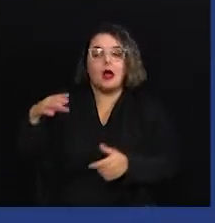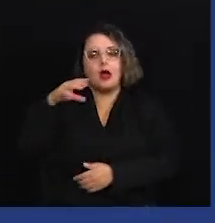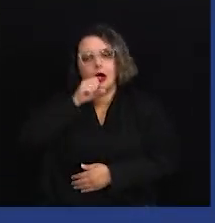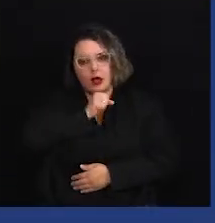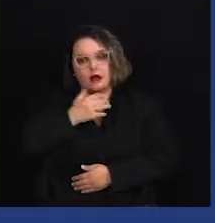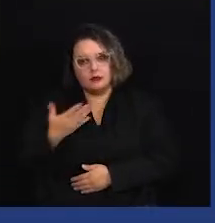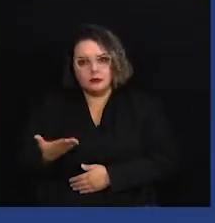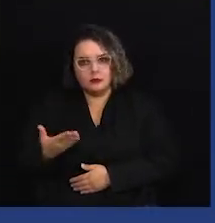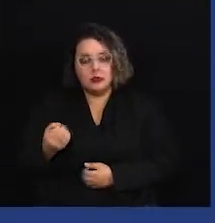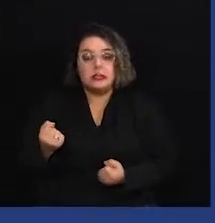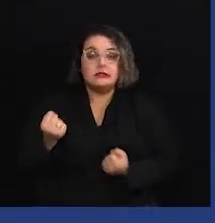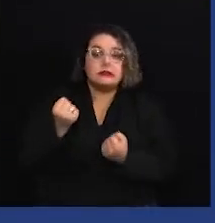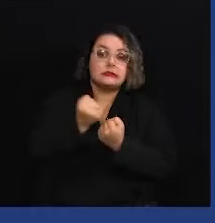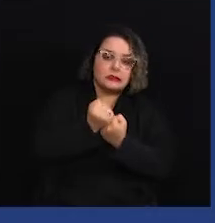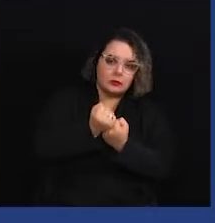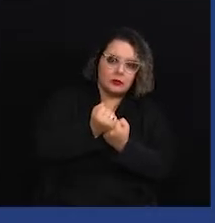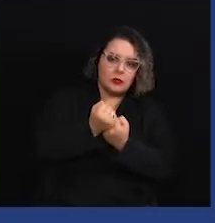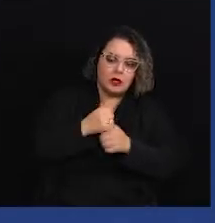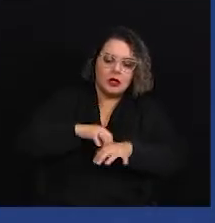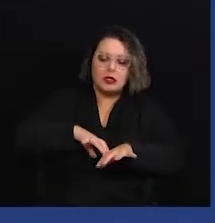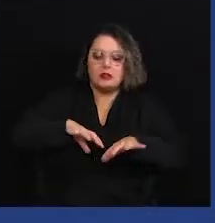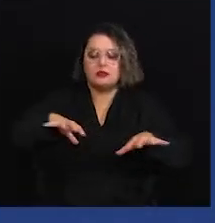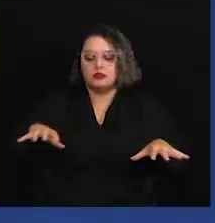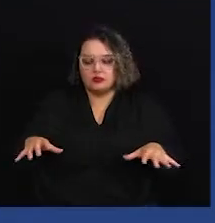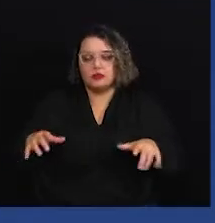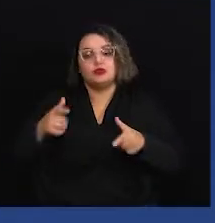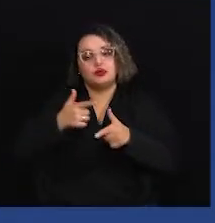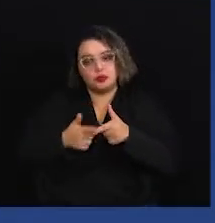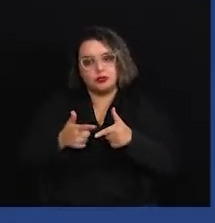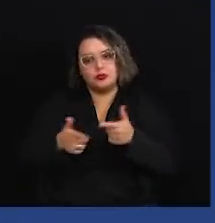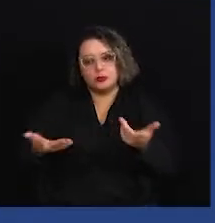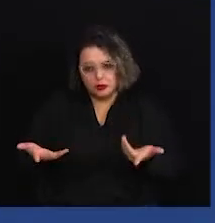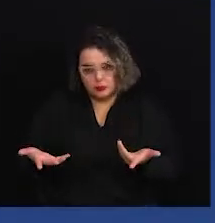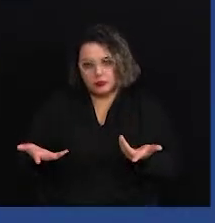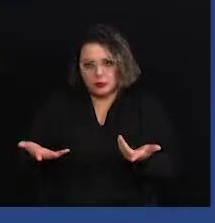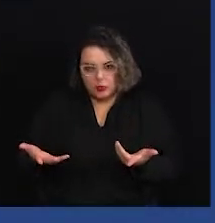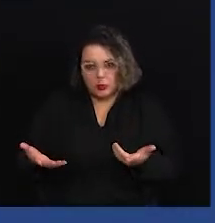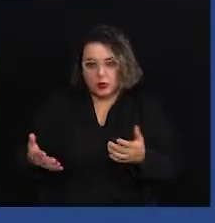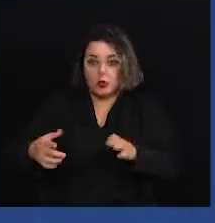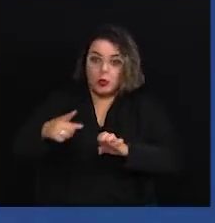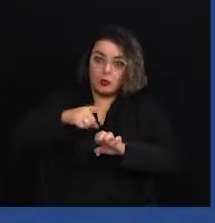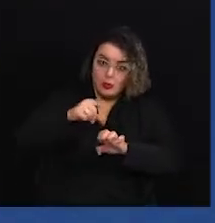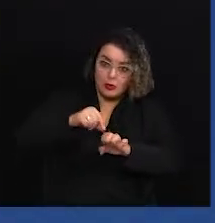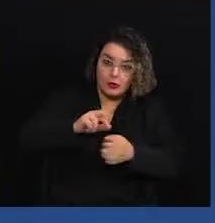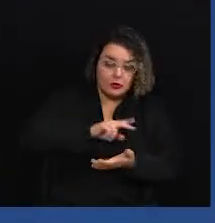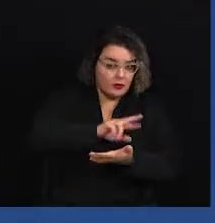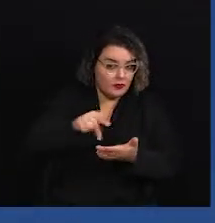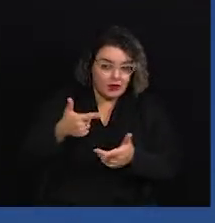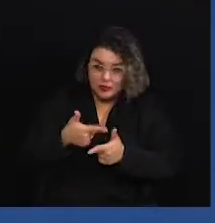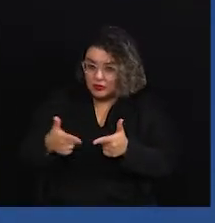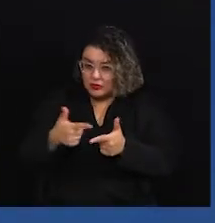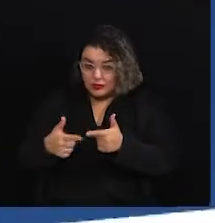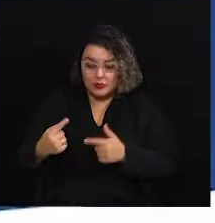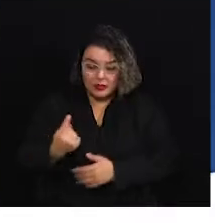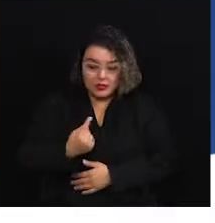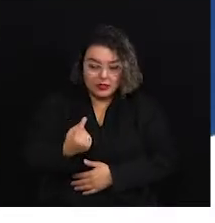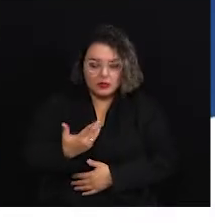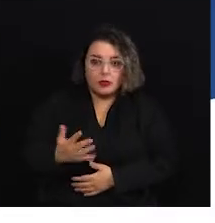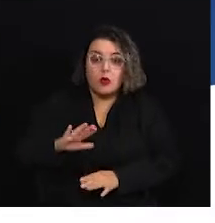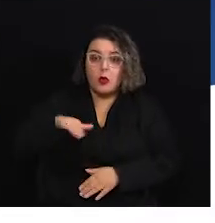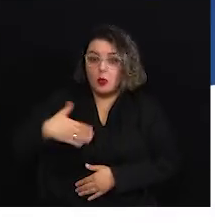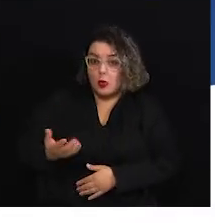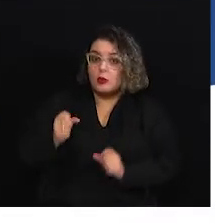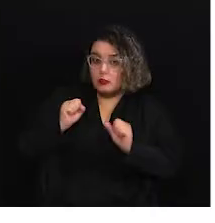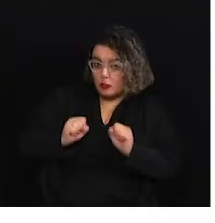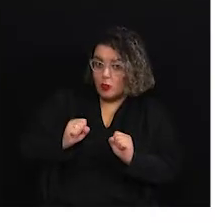muito rápido. Então, se apoiar e dividir as suas dores, porque de verdade o empreendedor sofre de várias dores e ele é muito